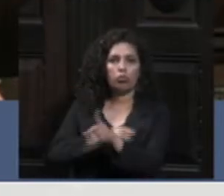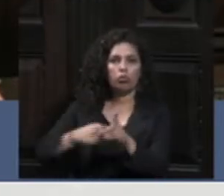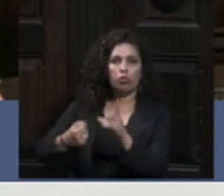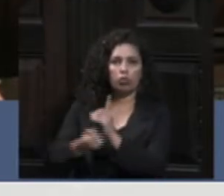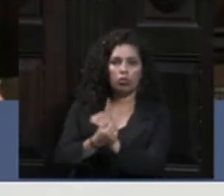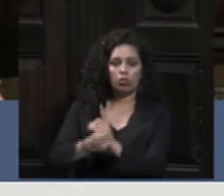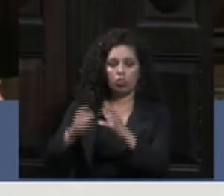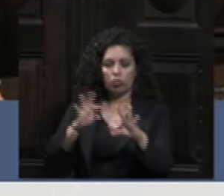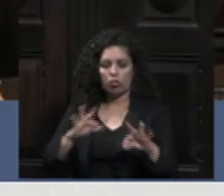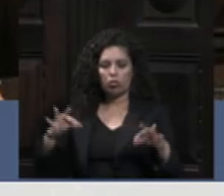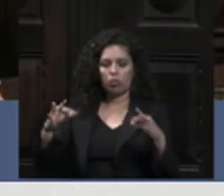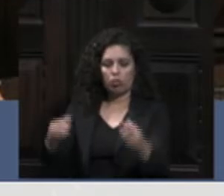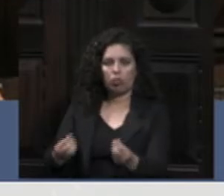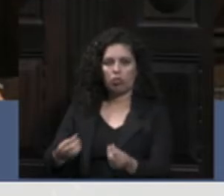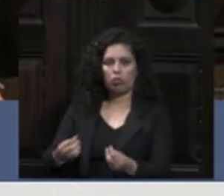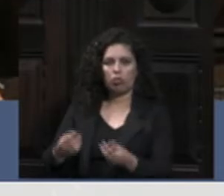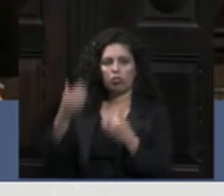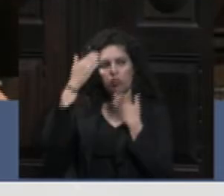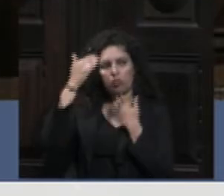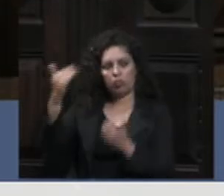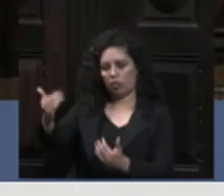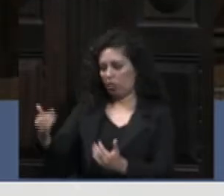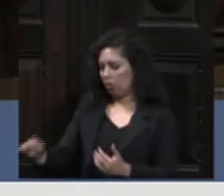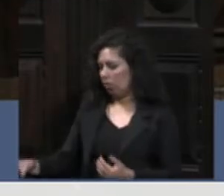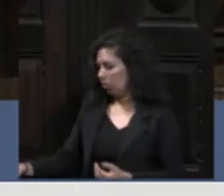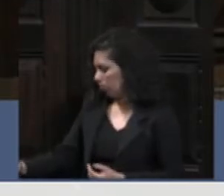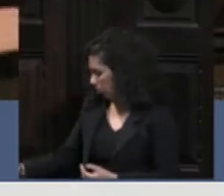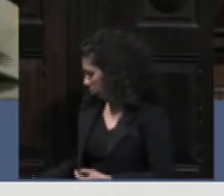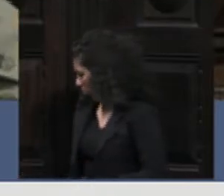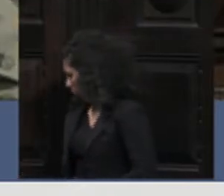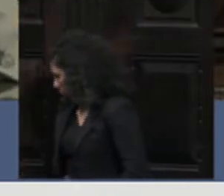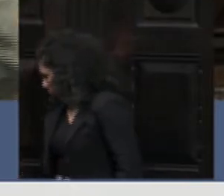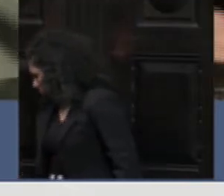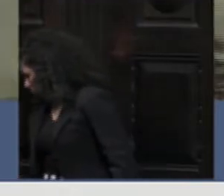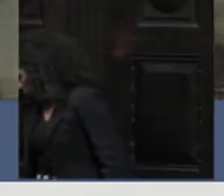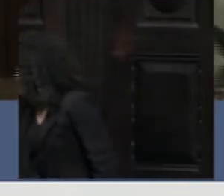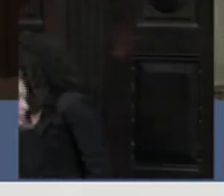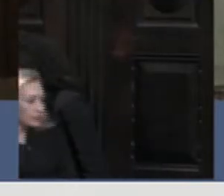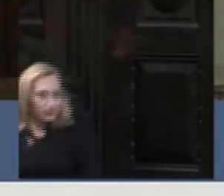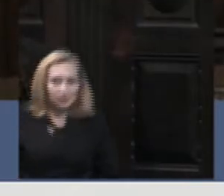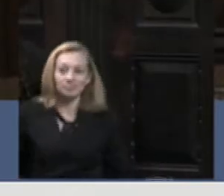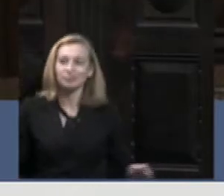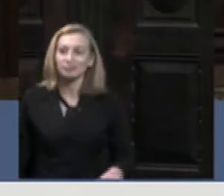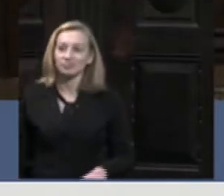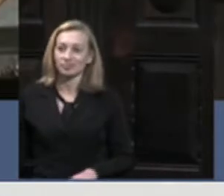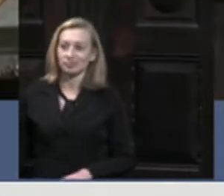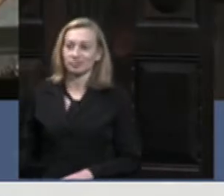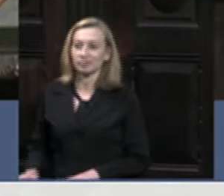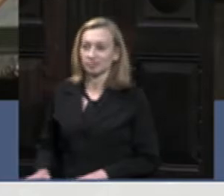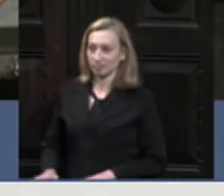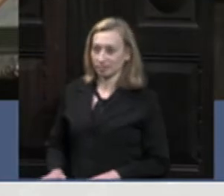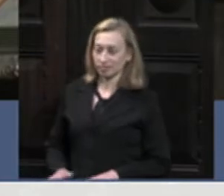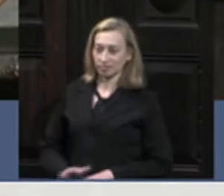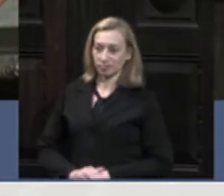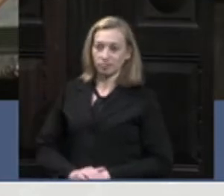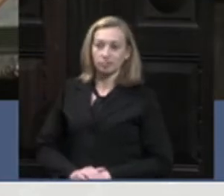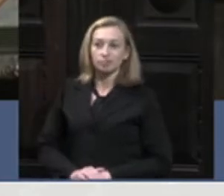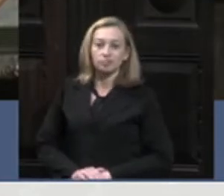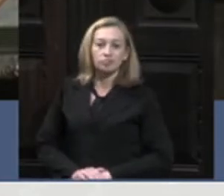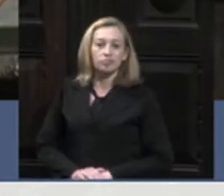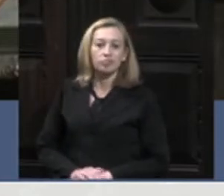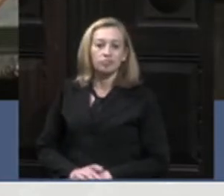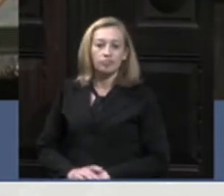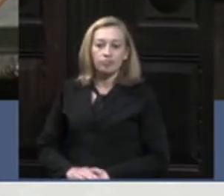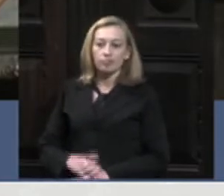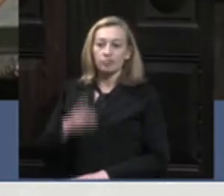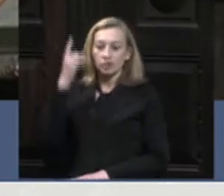da população brasileira. Muito obrigado, senhor. Ok. Com a palavra agora, o